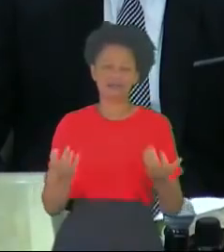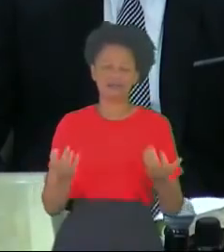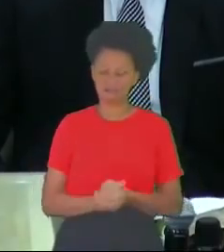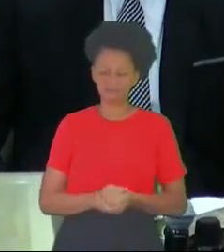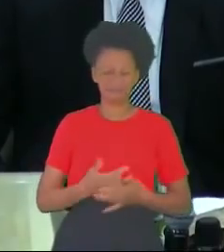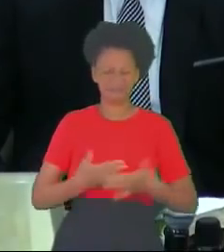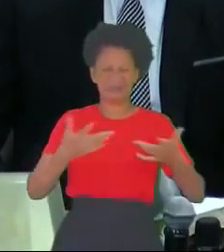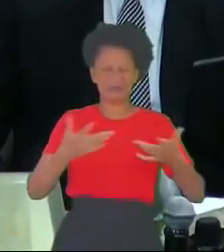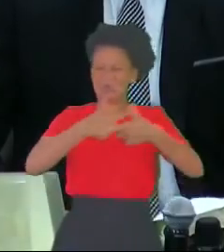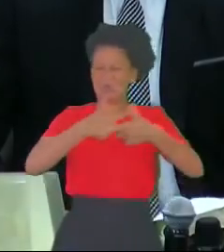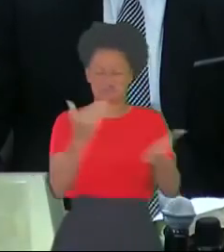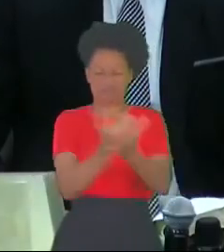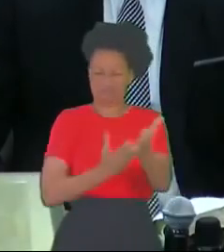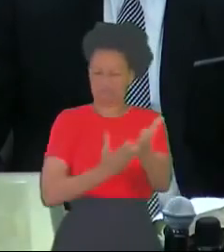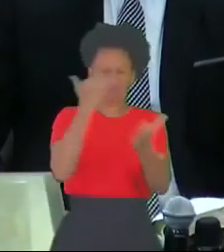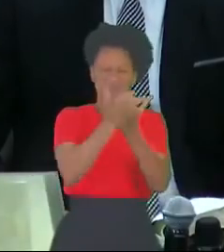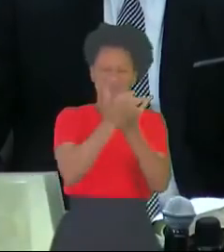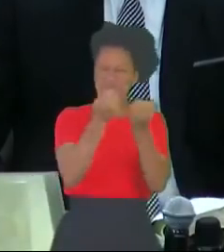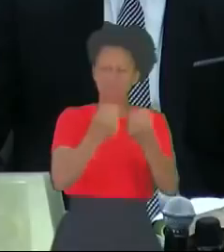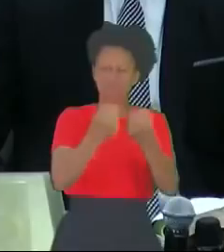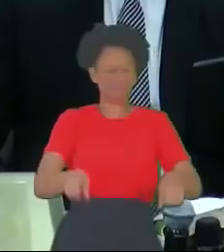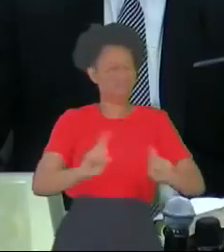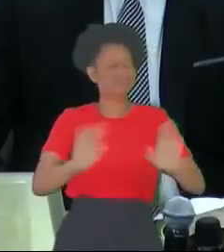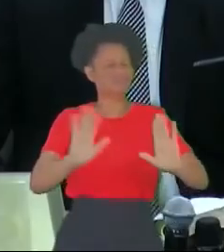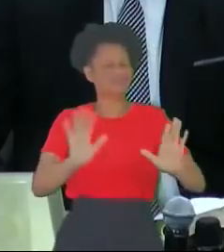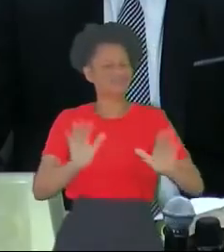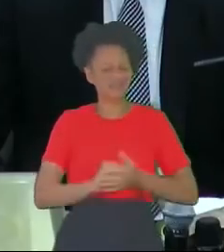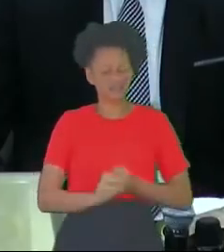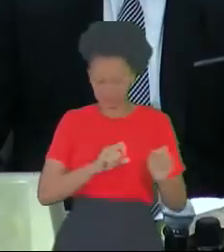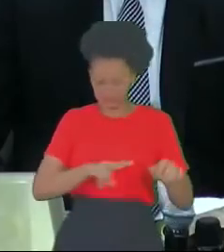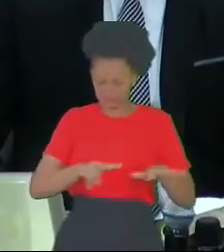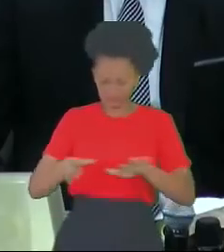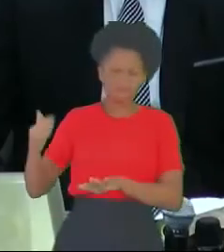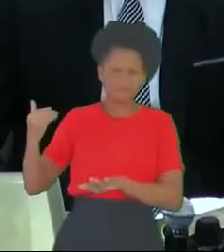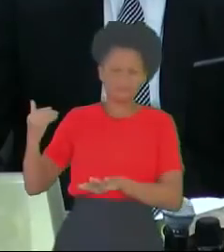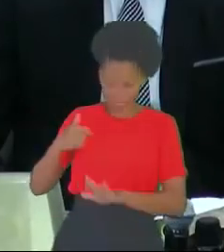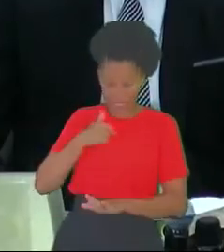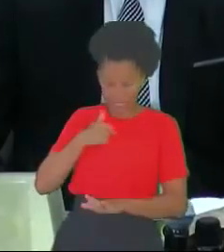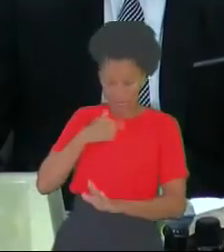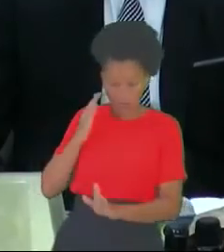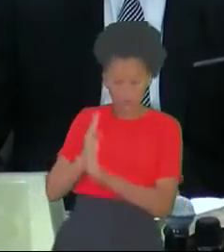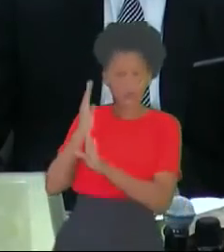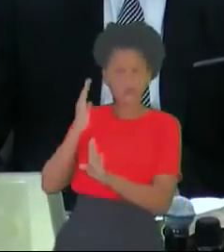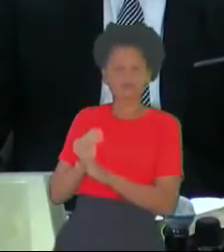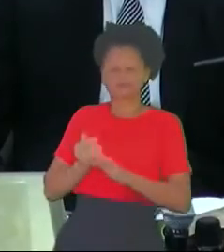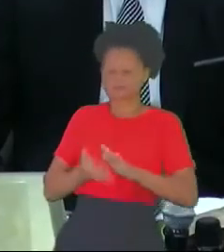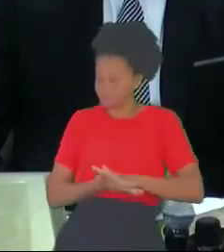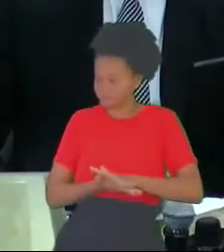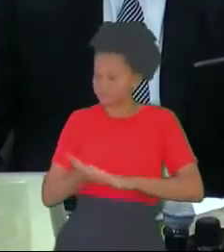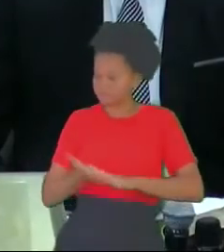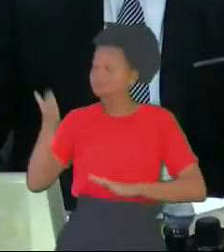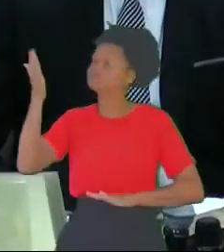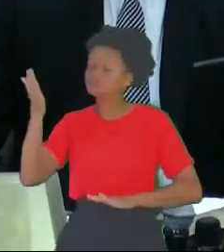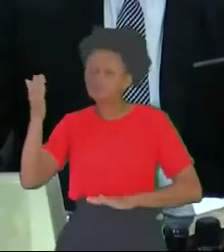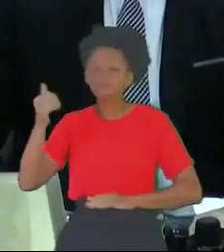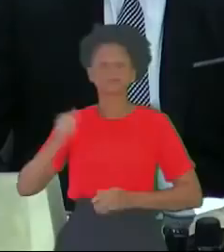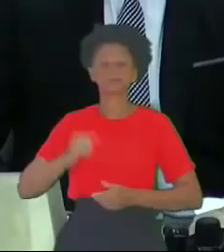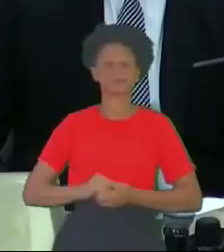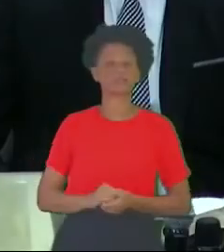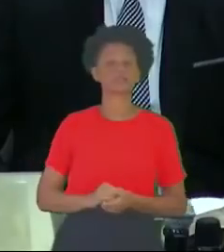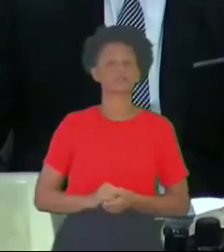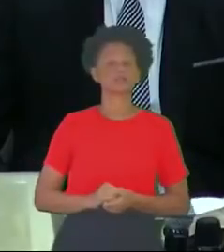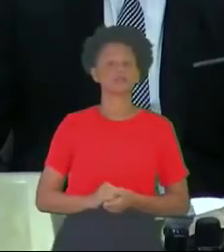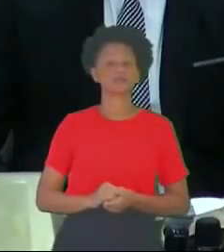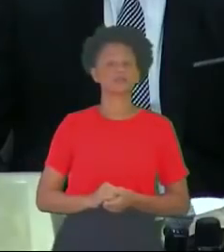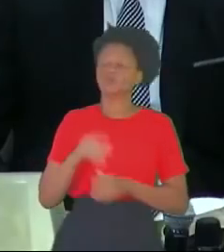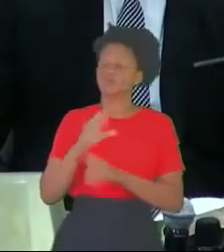marmotagem. Glória a Deus. Eu, essa semana, descobri. Eu viajei e, fazendo os